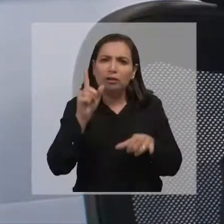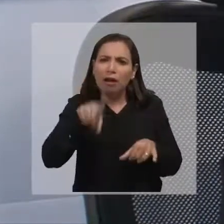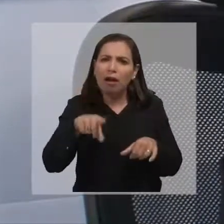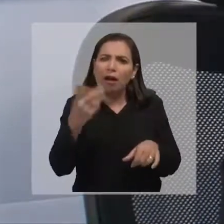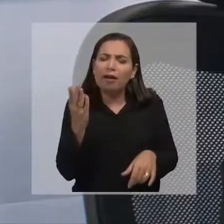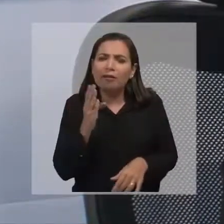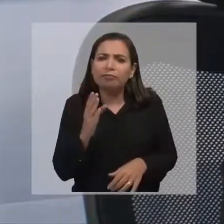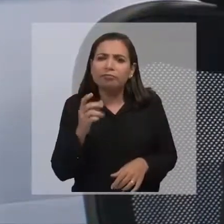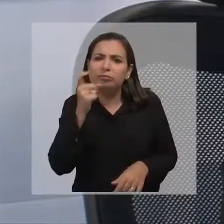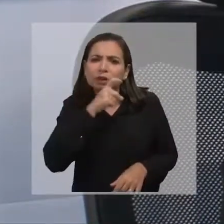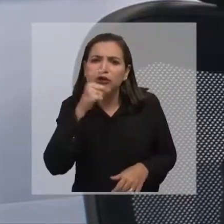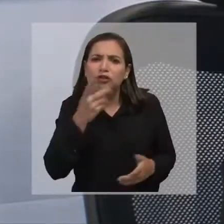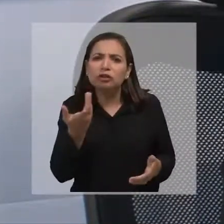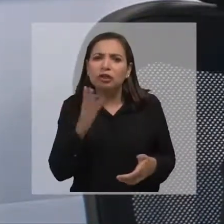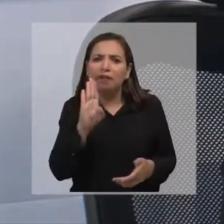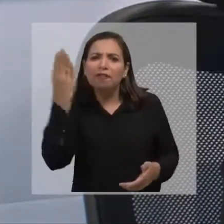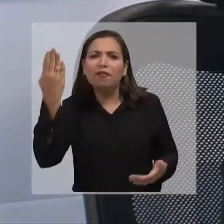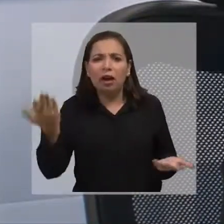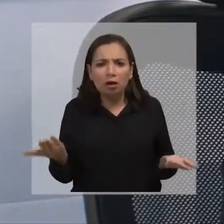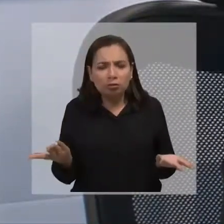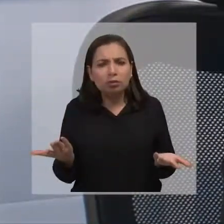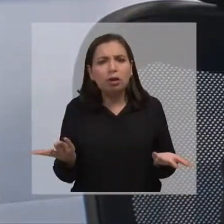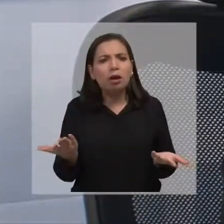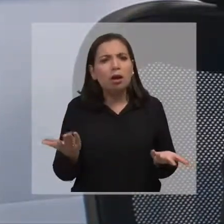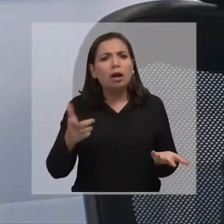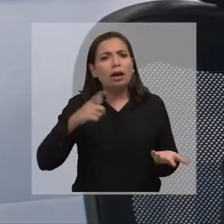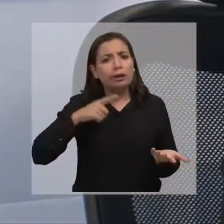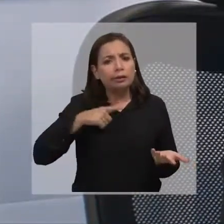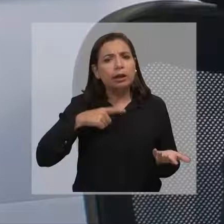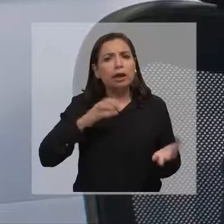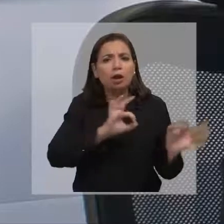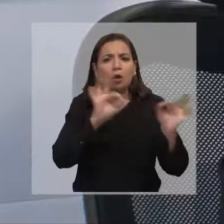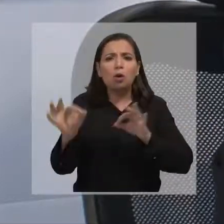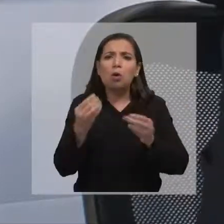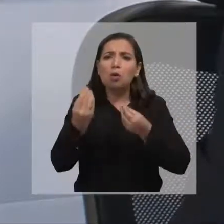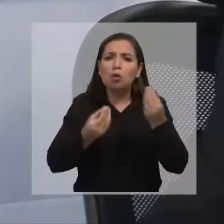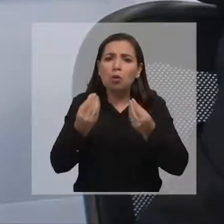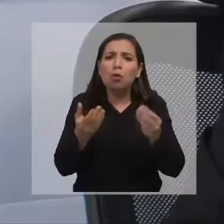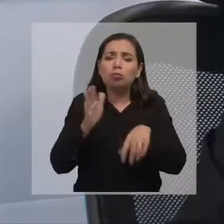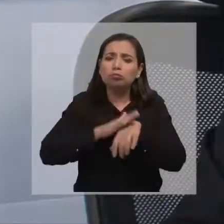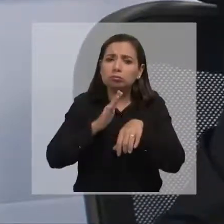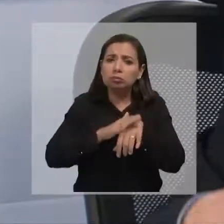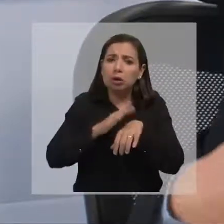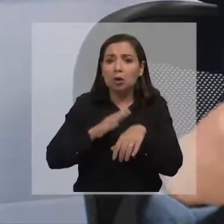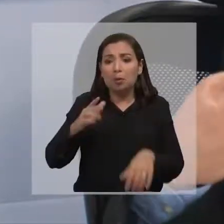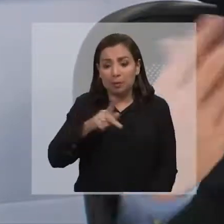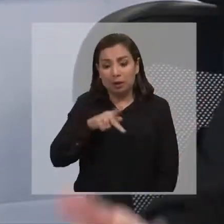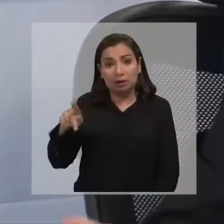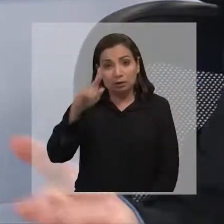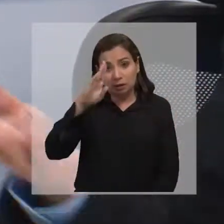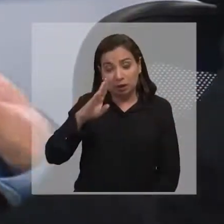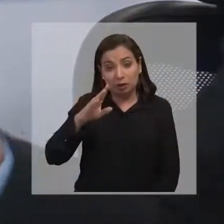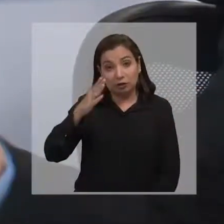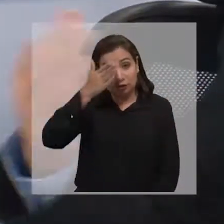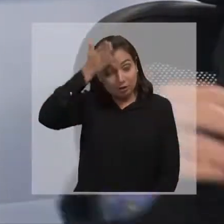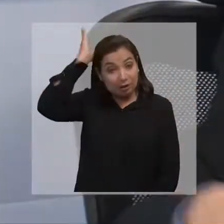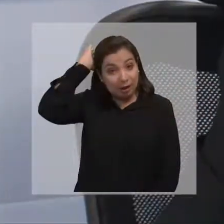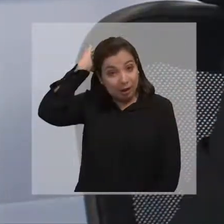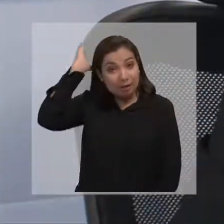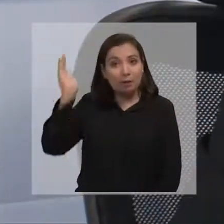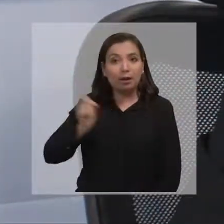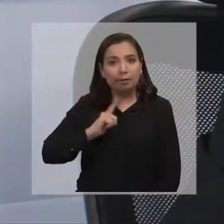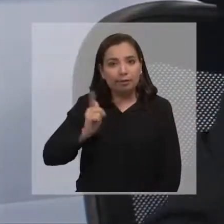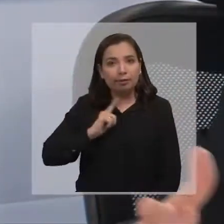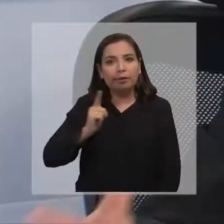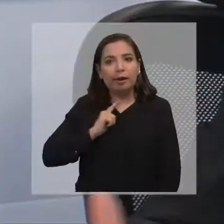tradicionais acabaram produzindo um enredo que o presidente teve que, de novo, através do